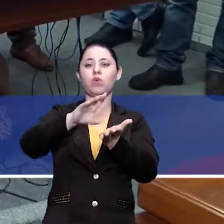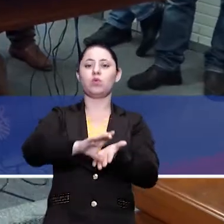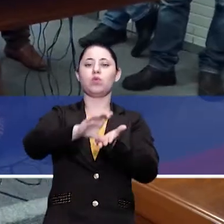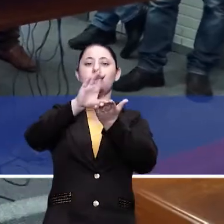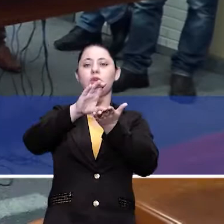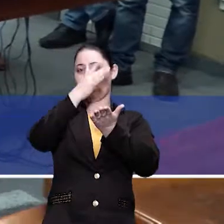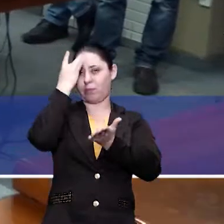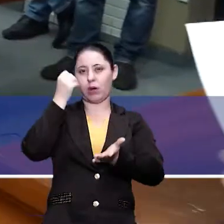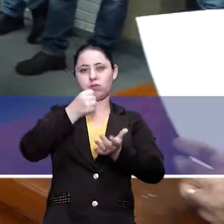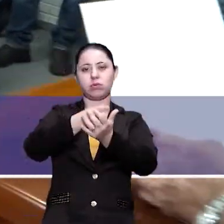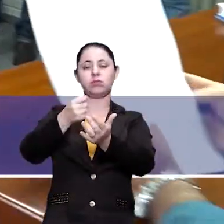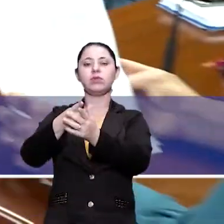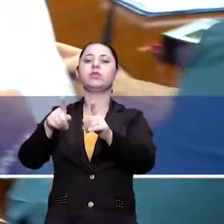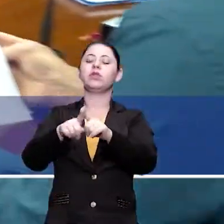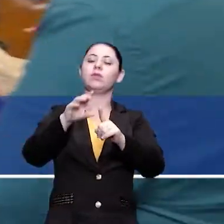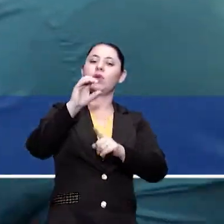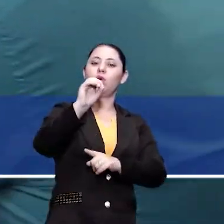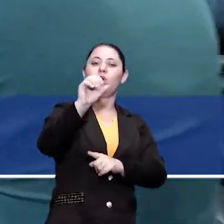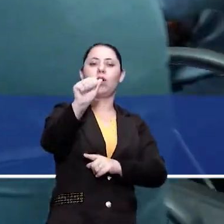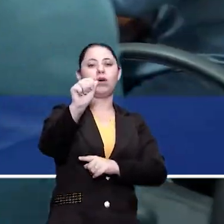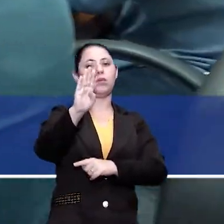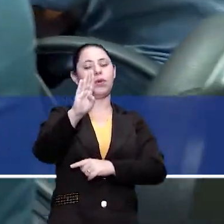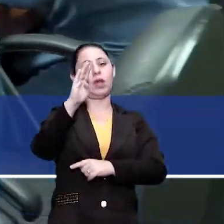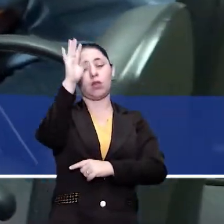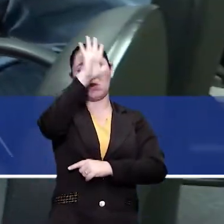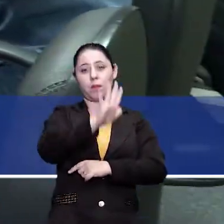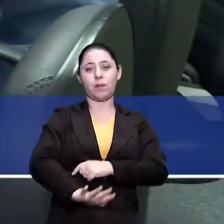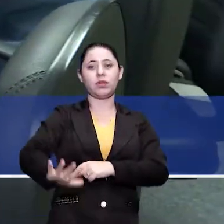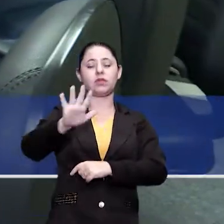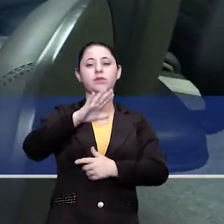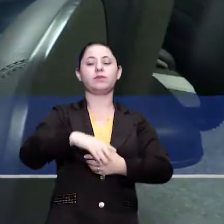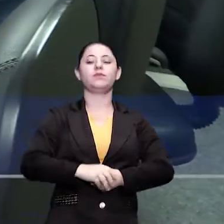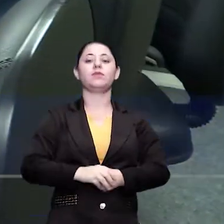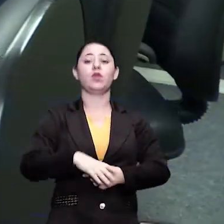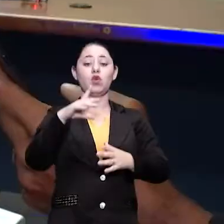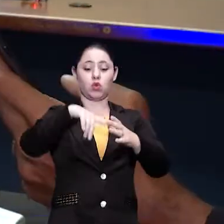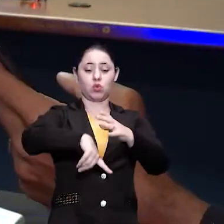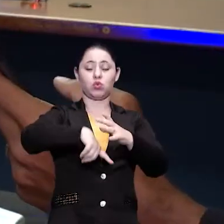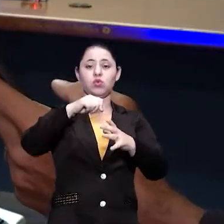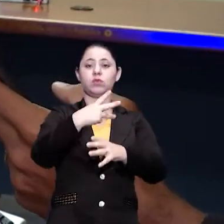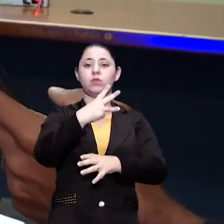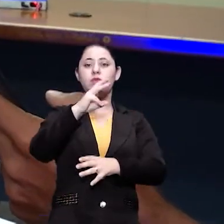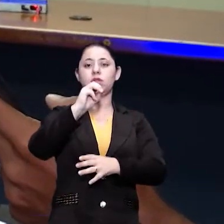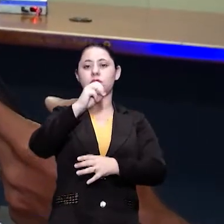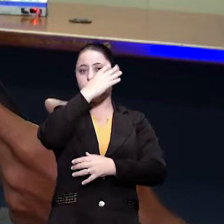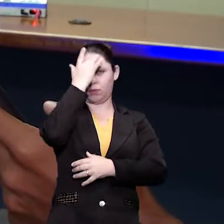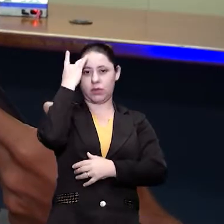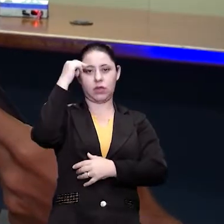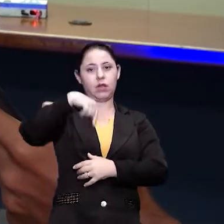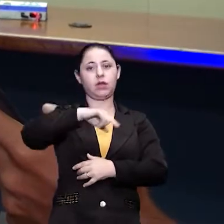do PROCON, do Conselho de Consumidores e da Ordem dos Advogados do Brasil. Nós sorteamos